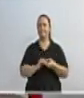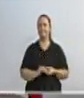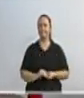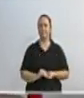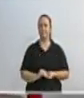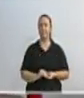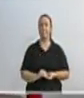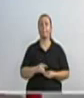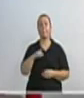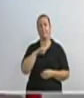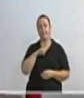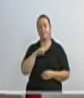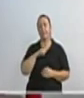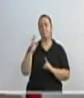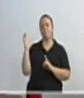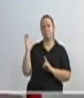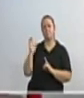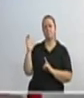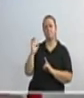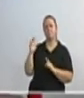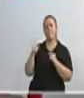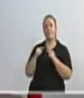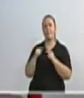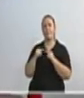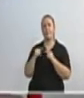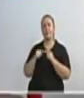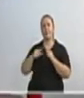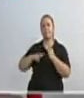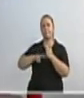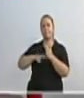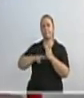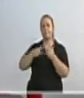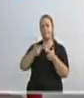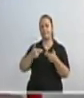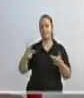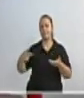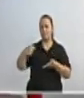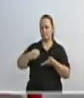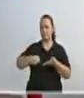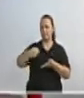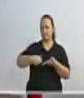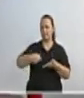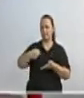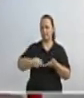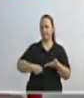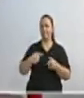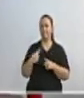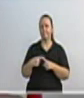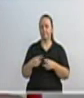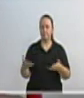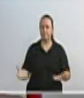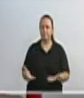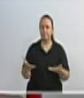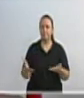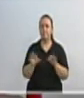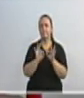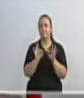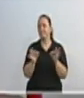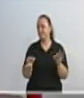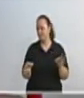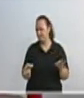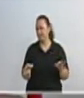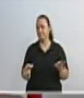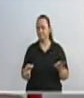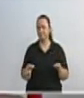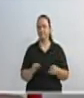demandas relacionadas a equipamentos que muitas vezes são exigidos, que nós, eventualmente, vamos também promover a simplificação,